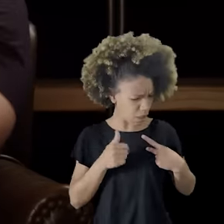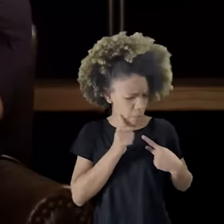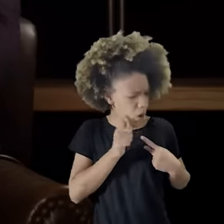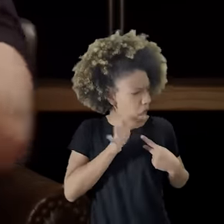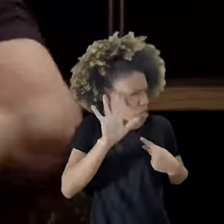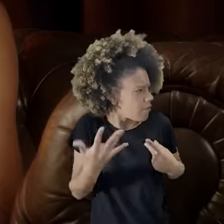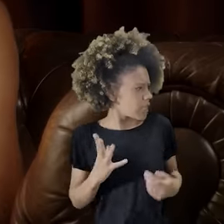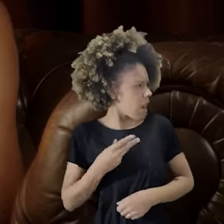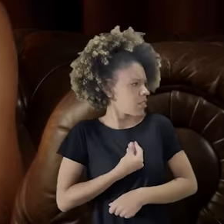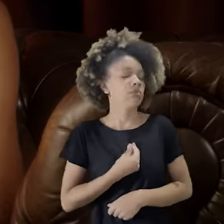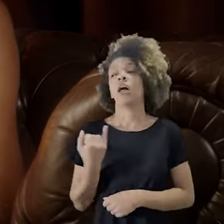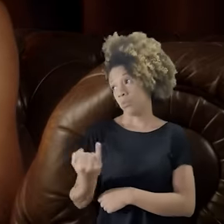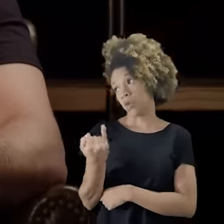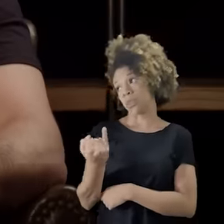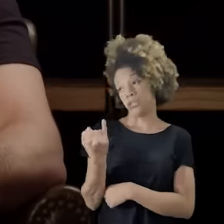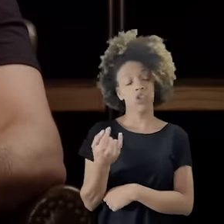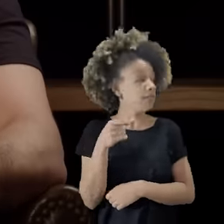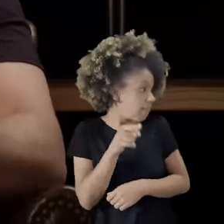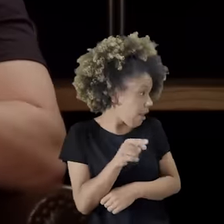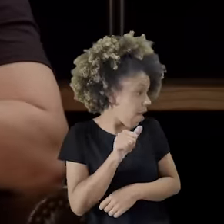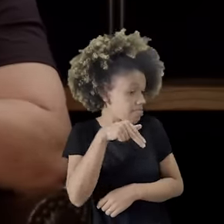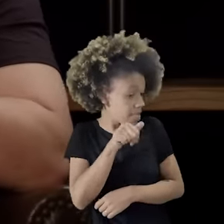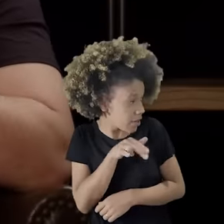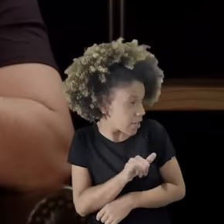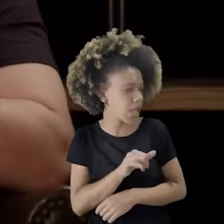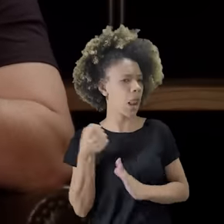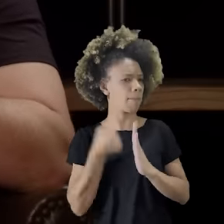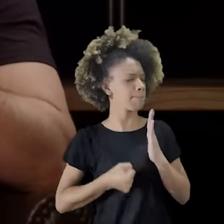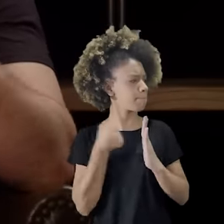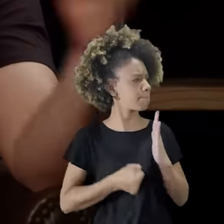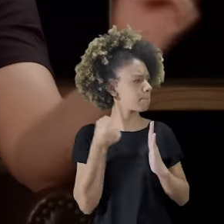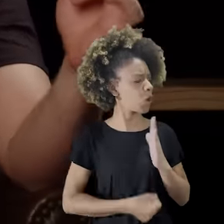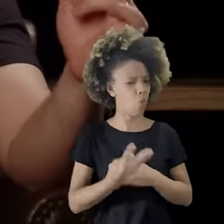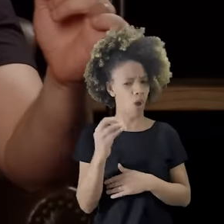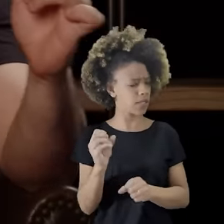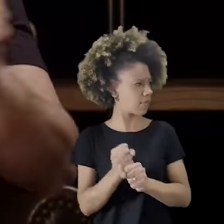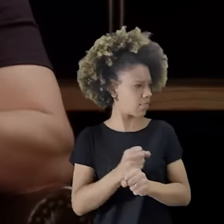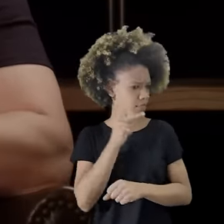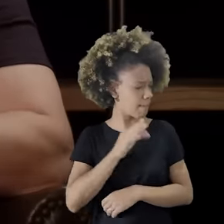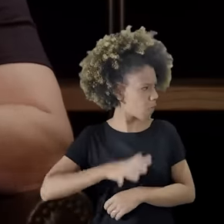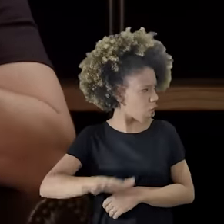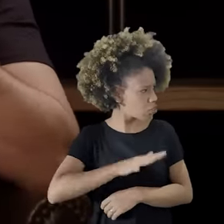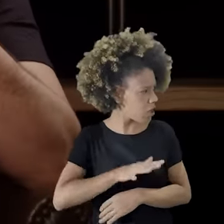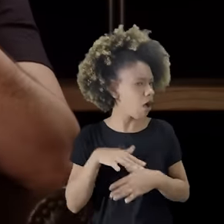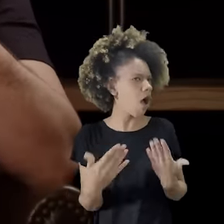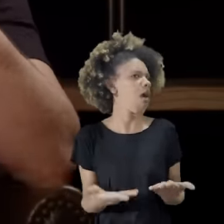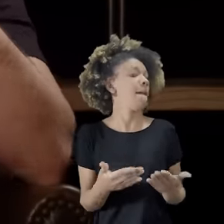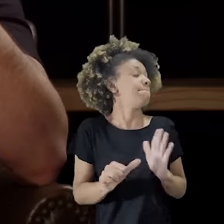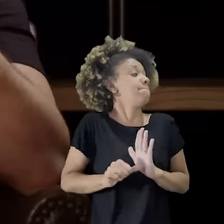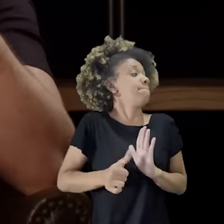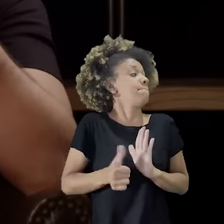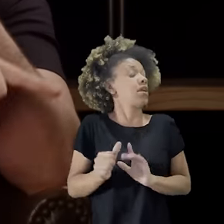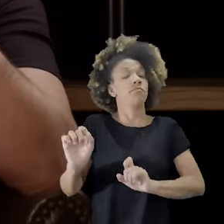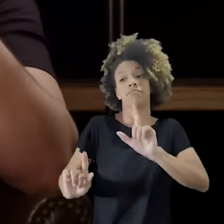é uma mulher ela é trança que é muito importante e ela que tem uma luta de 40 anos nessa tava foi a